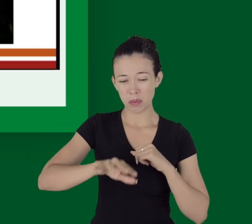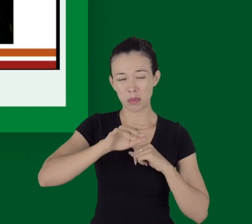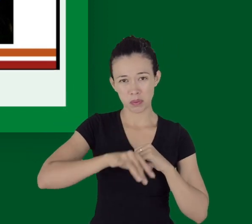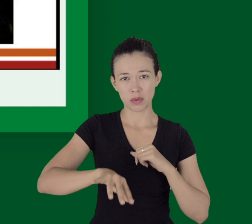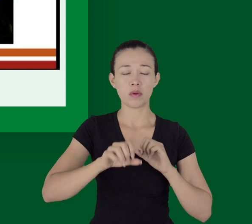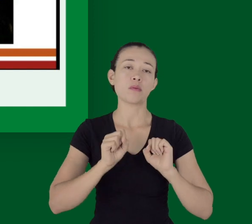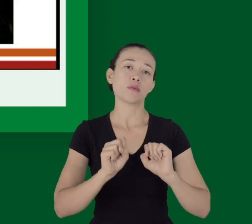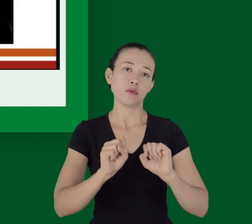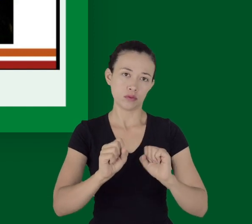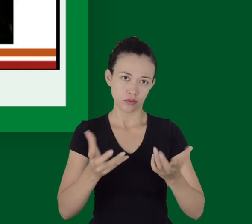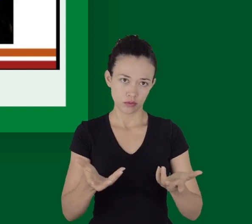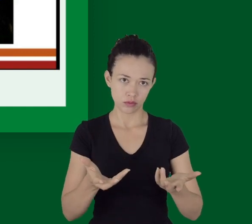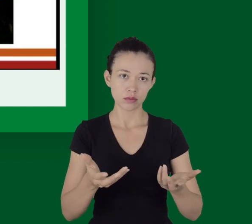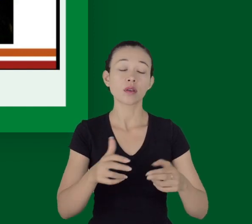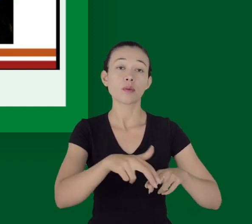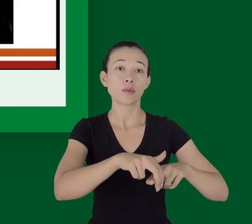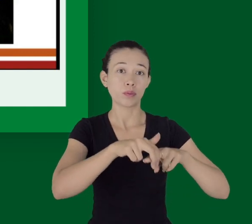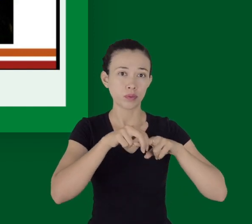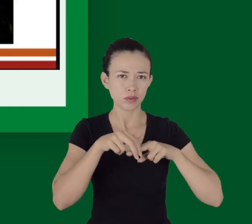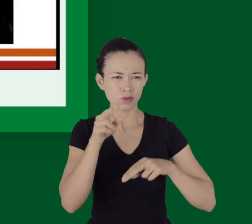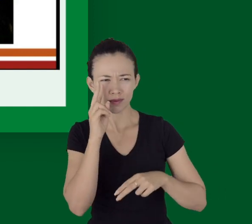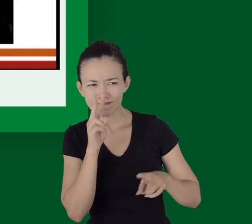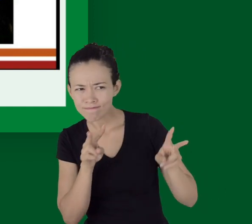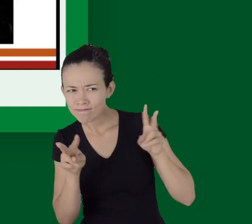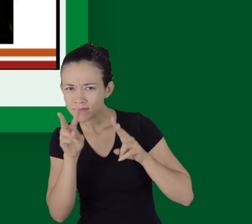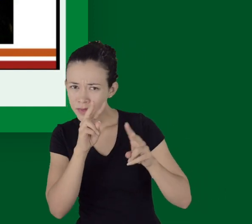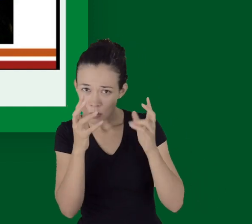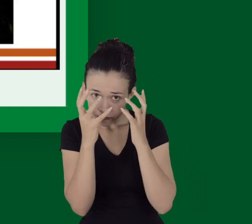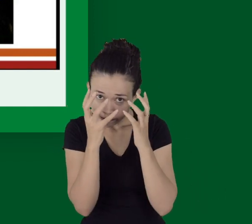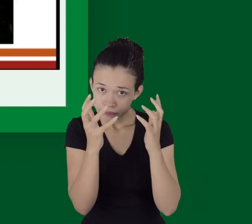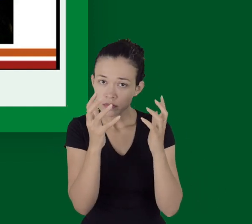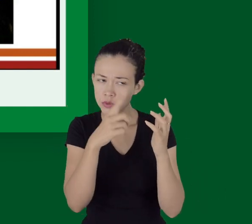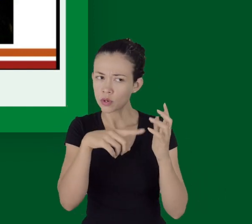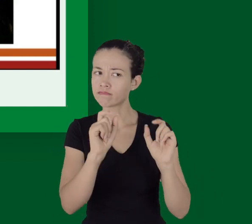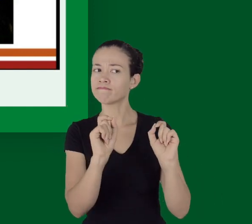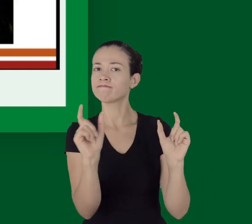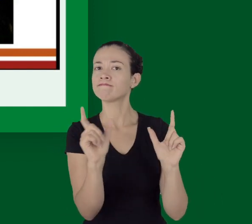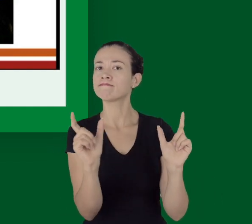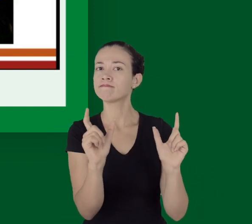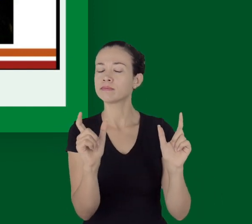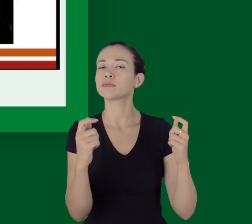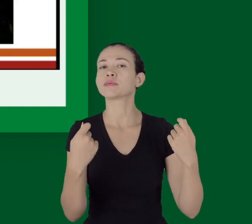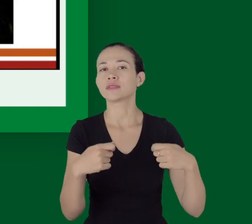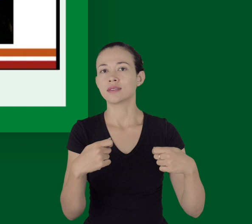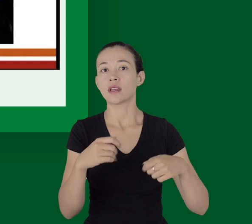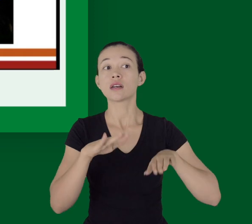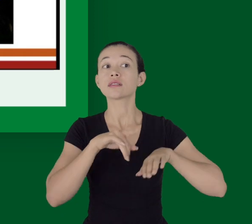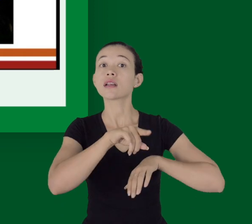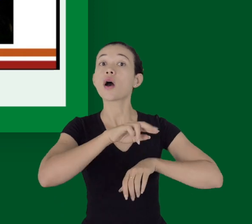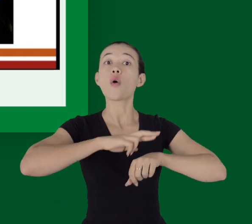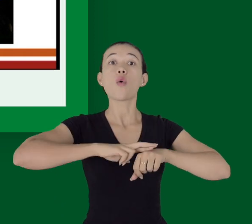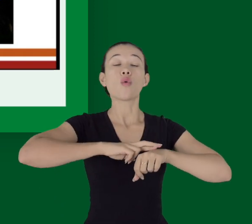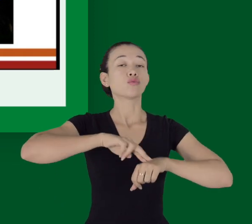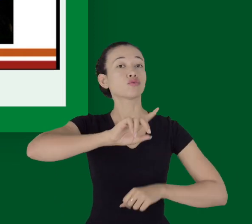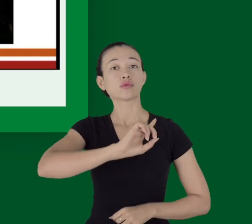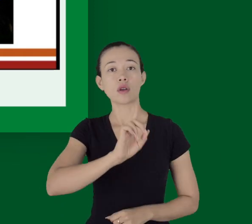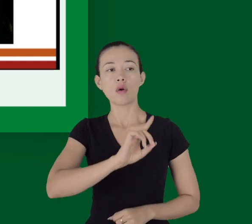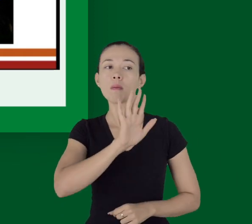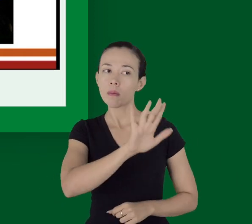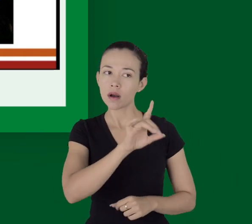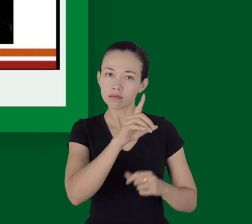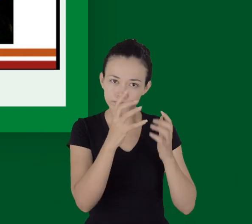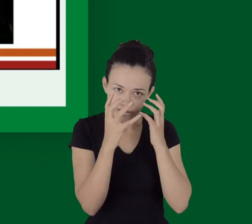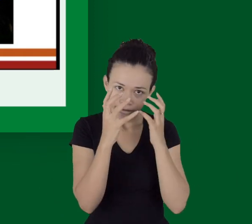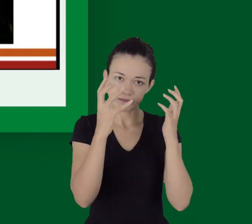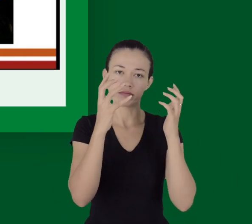essas estruturas, por esse tecido. Então, o papiledema, edema ao redor da pálpebra também precisa chamar a atenção, tá? Porque às vezes eu não